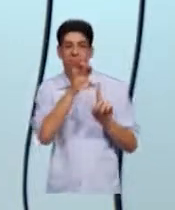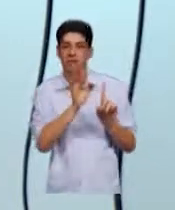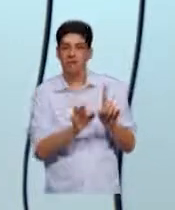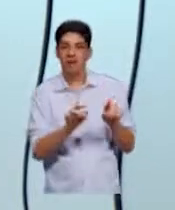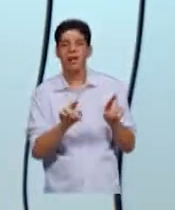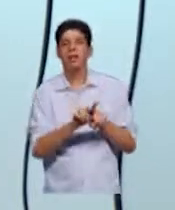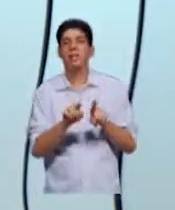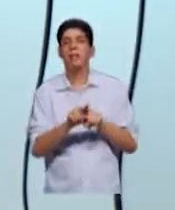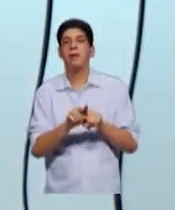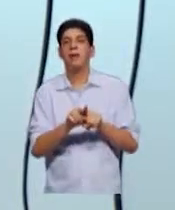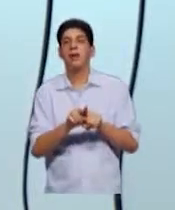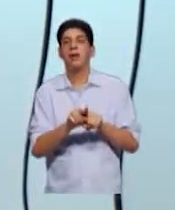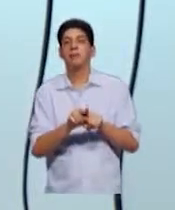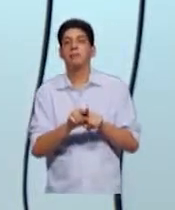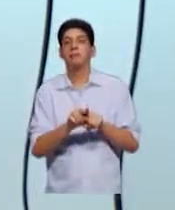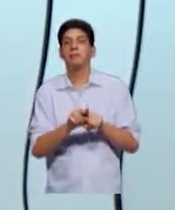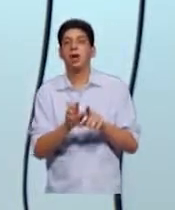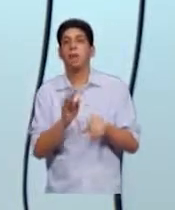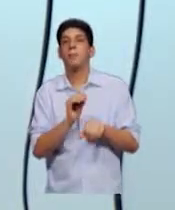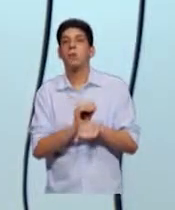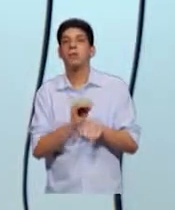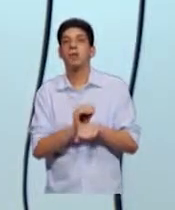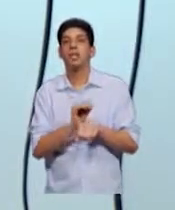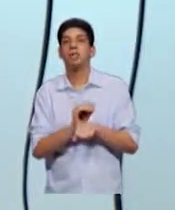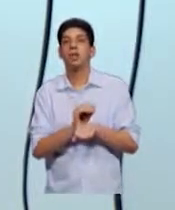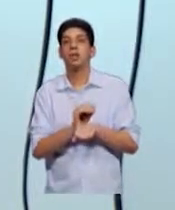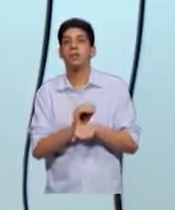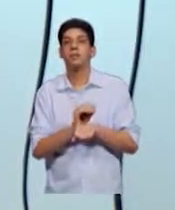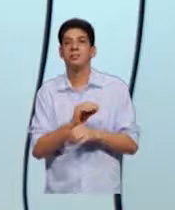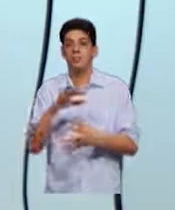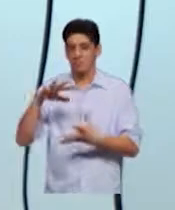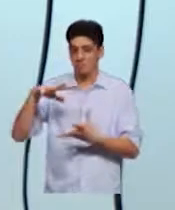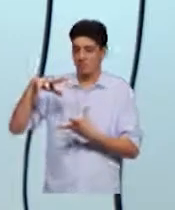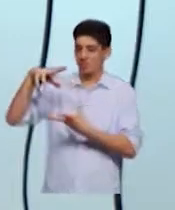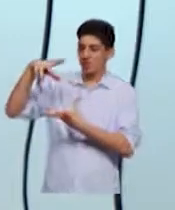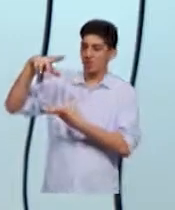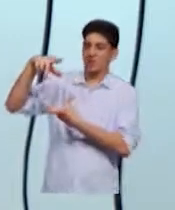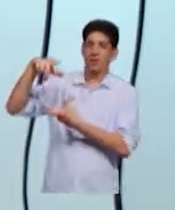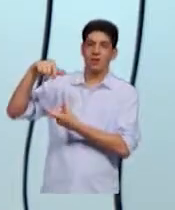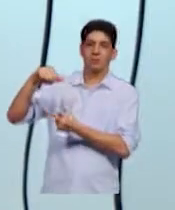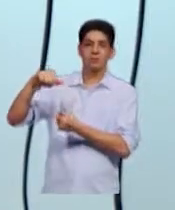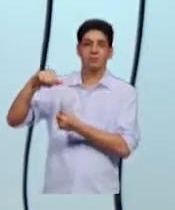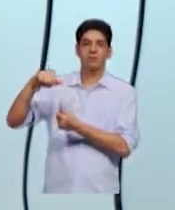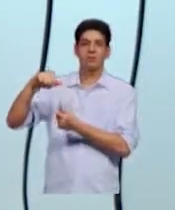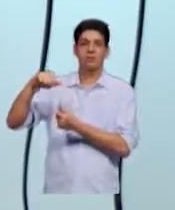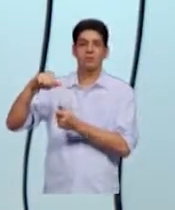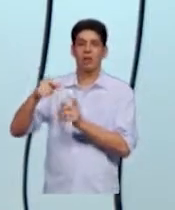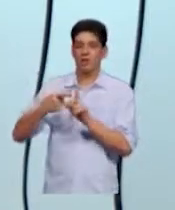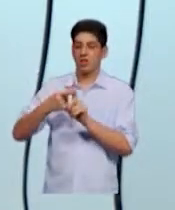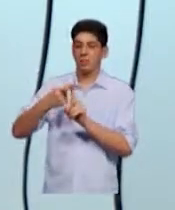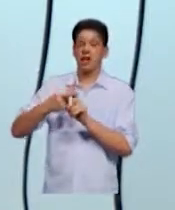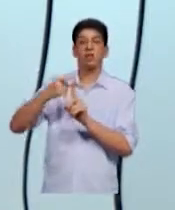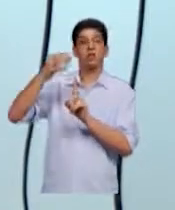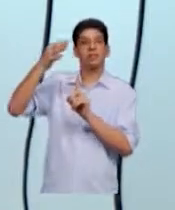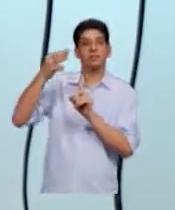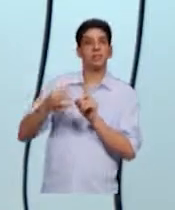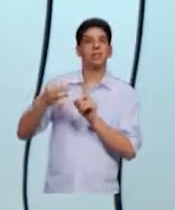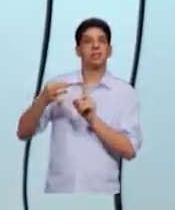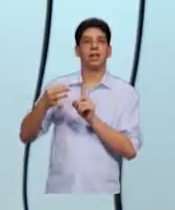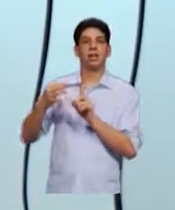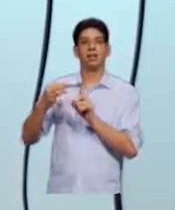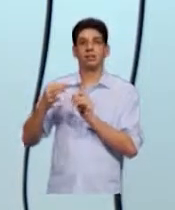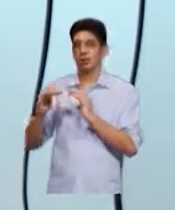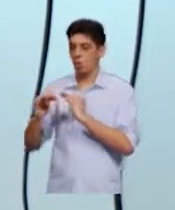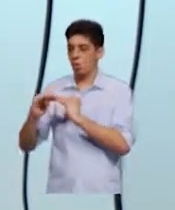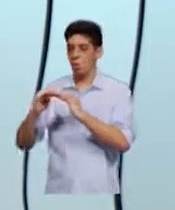vai contribuir muito para manter essa terra toda aquecida de uma forma igual,